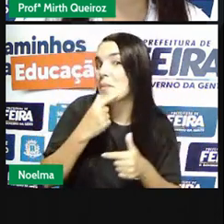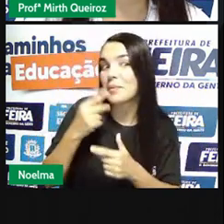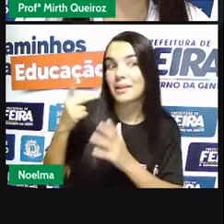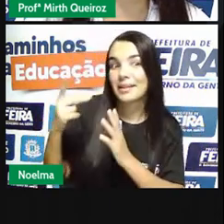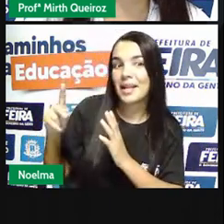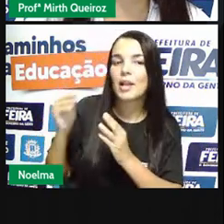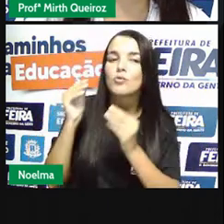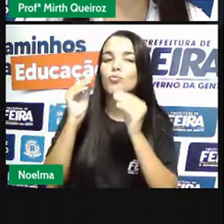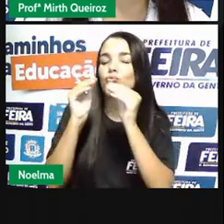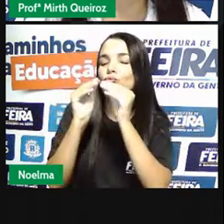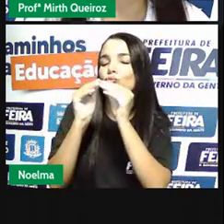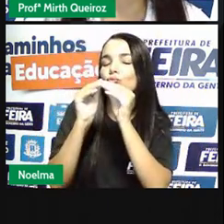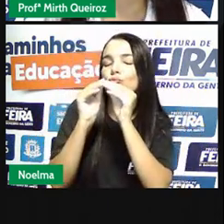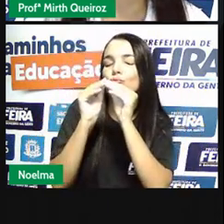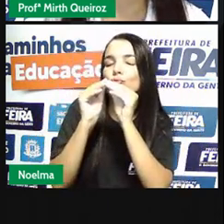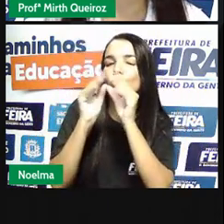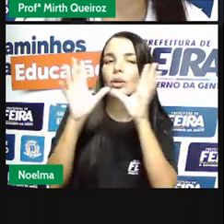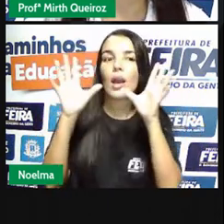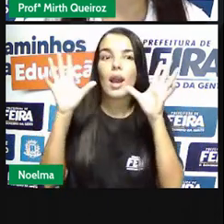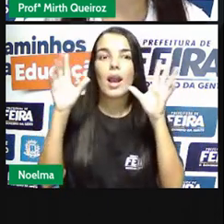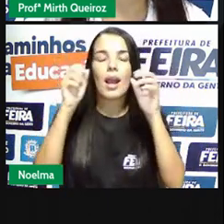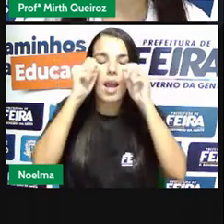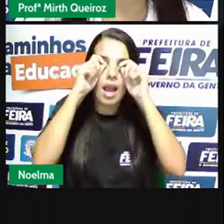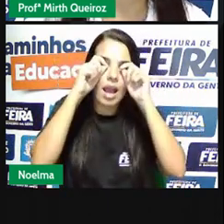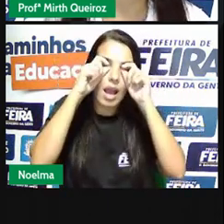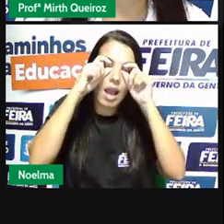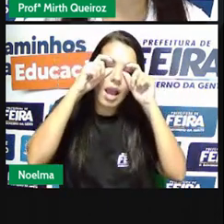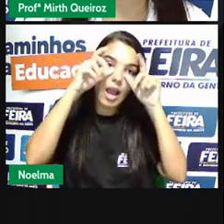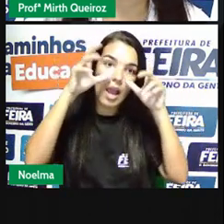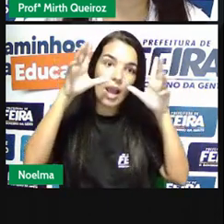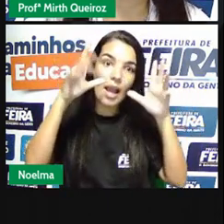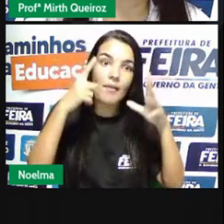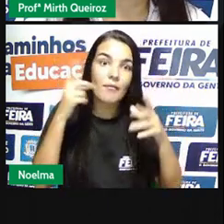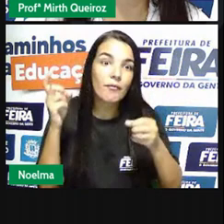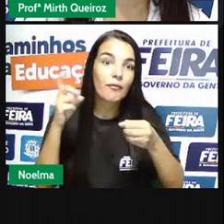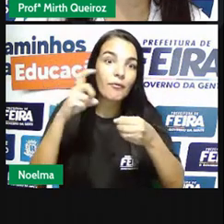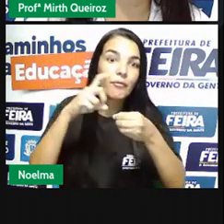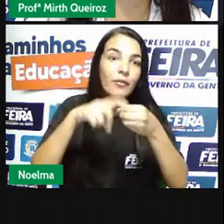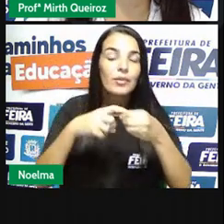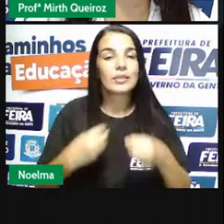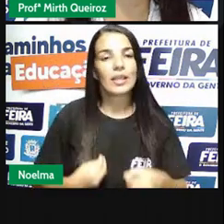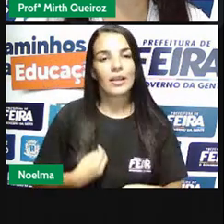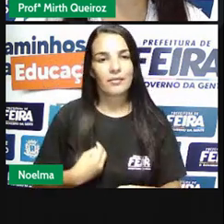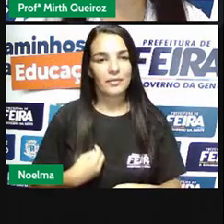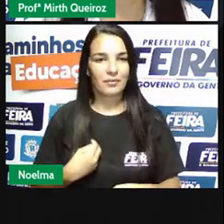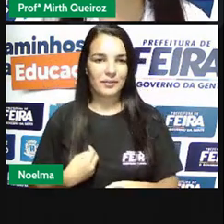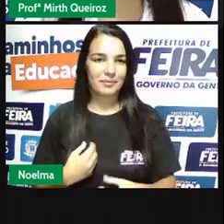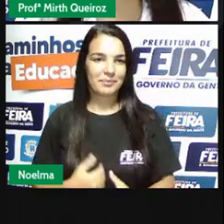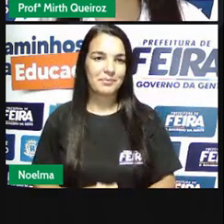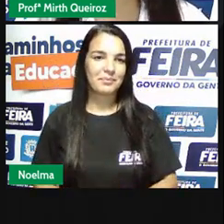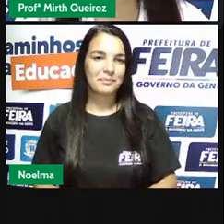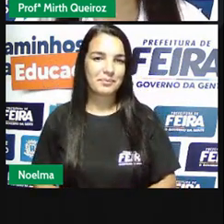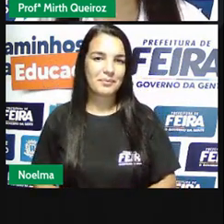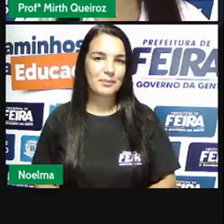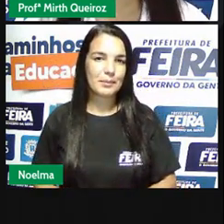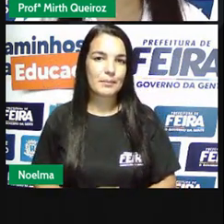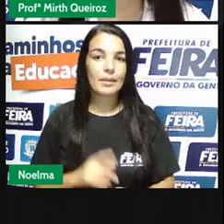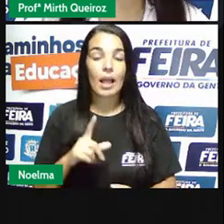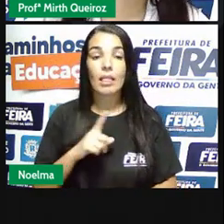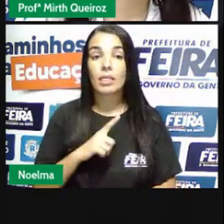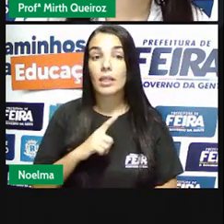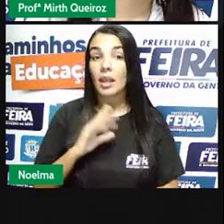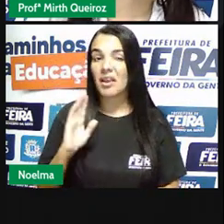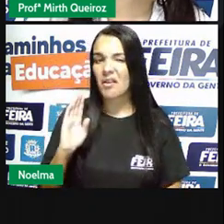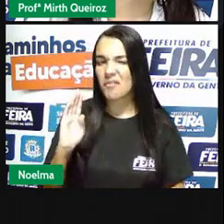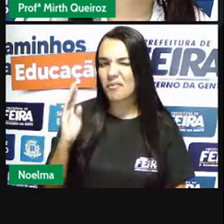através do Beijo do príncipe A Branca de Neve ela é voltou a viver né o palco